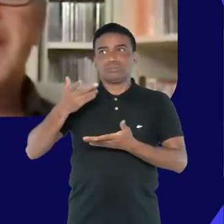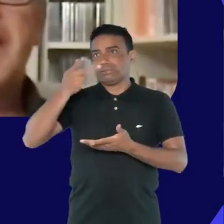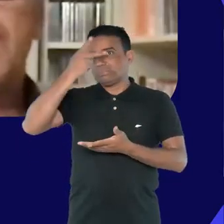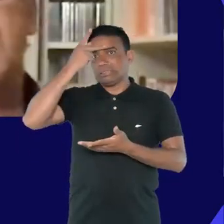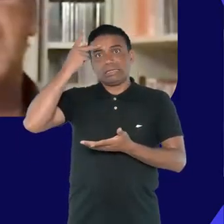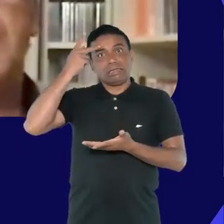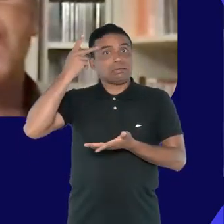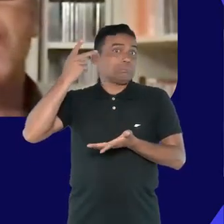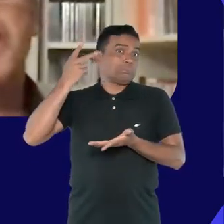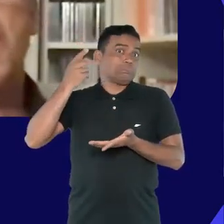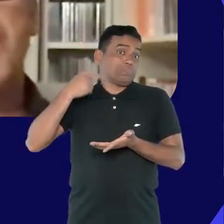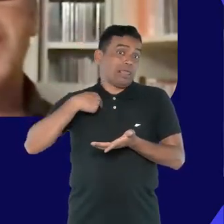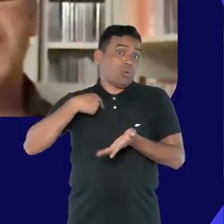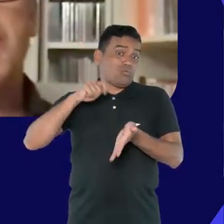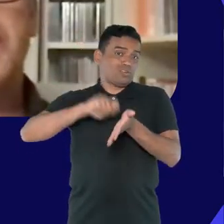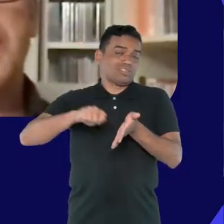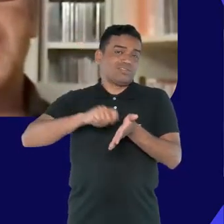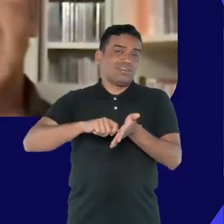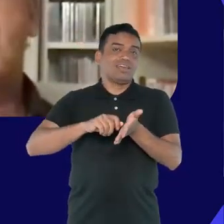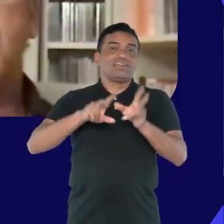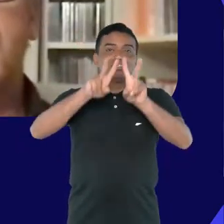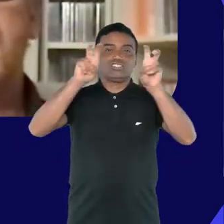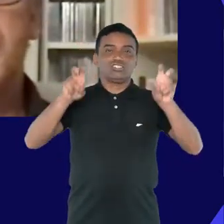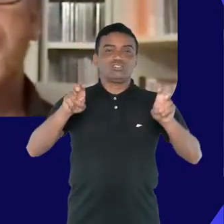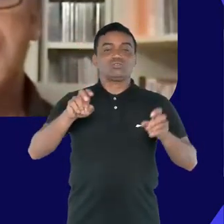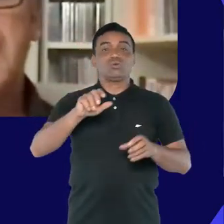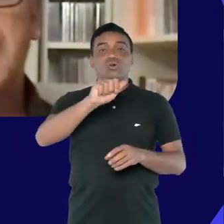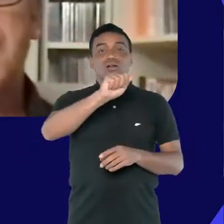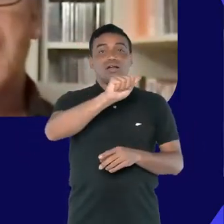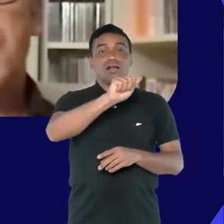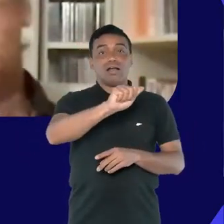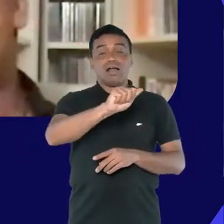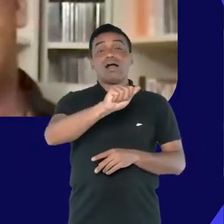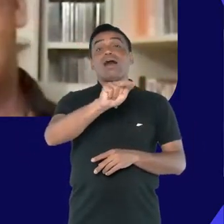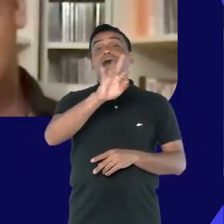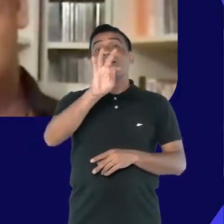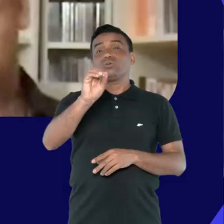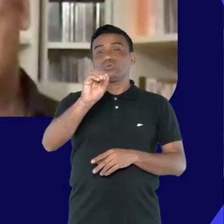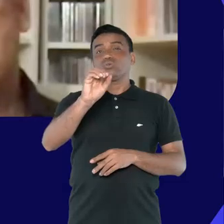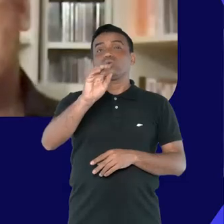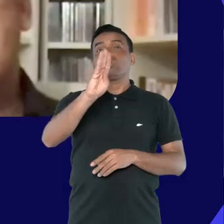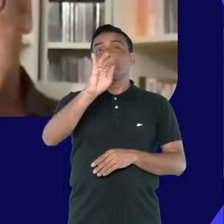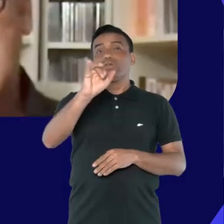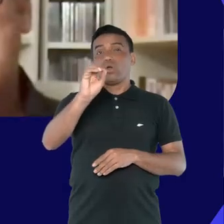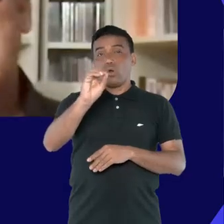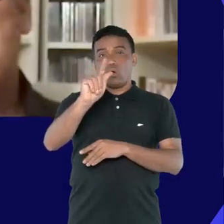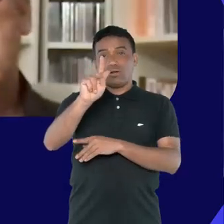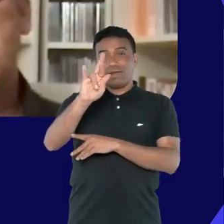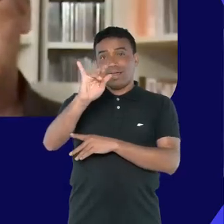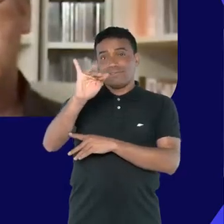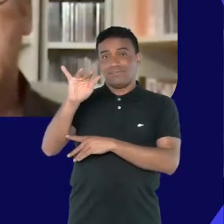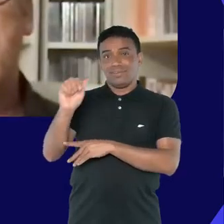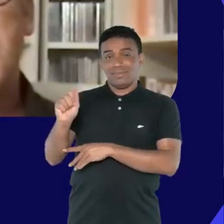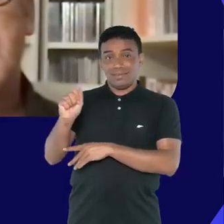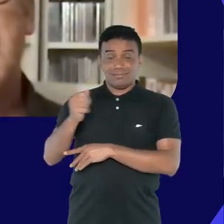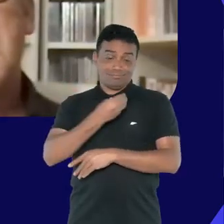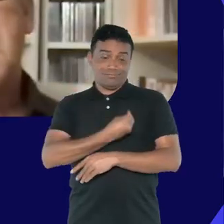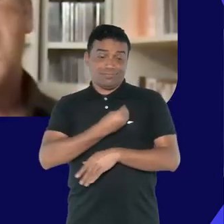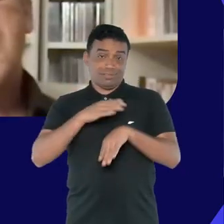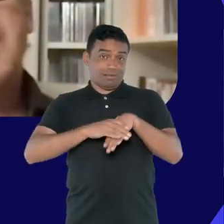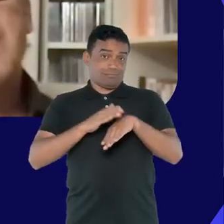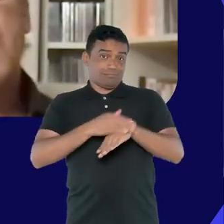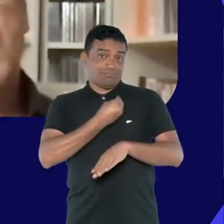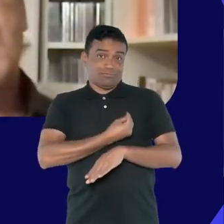escrever. Tem um título irónico que se chama Autobiografia, porque é irónico porque não é exatamente uma